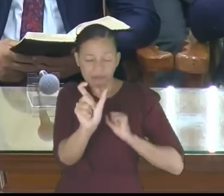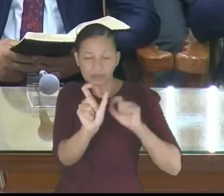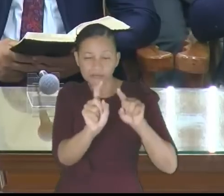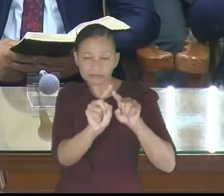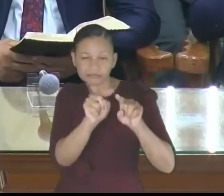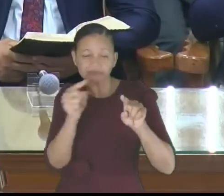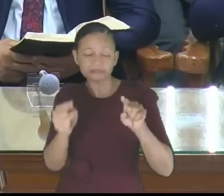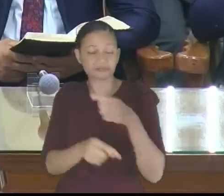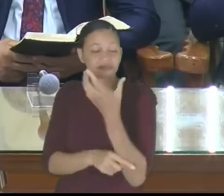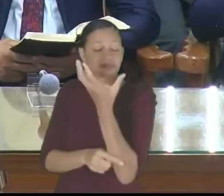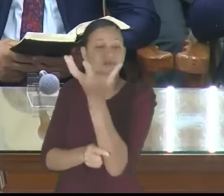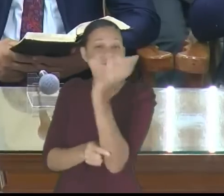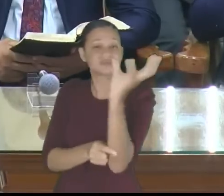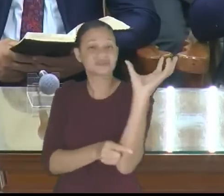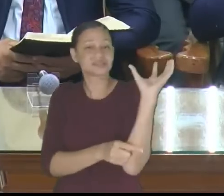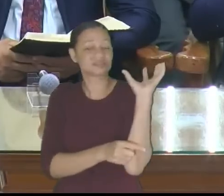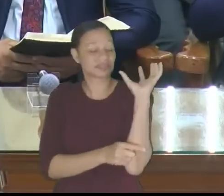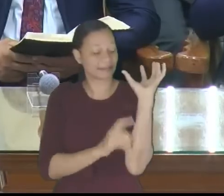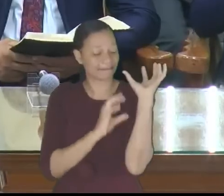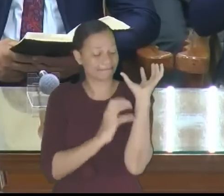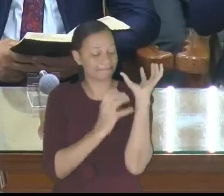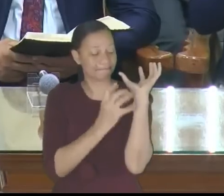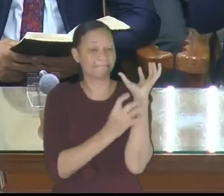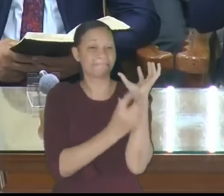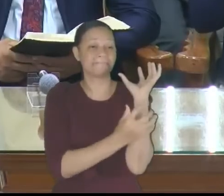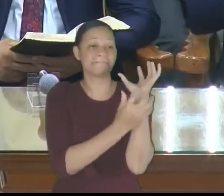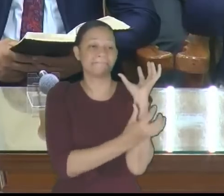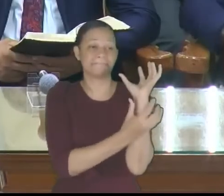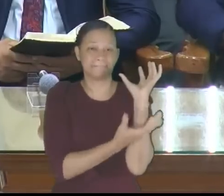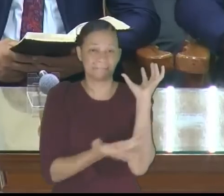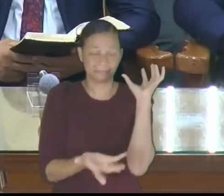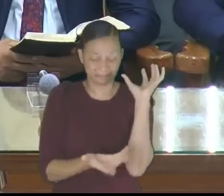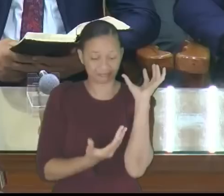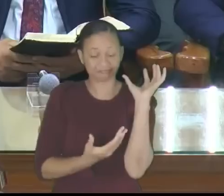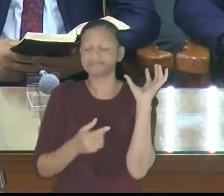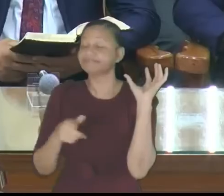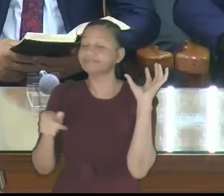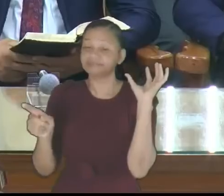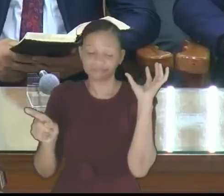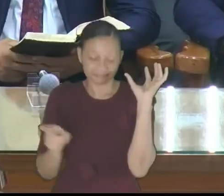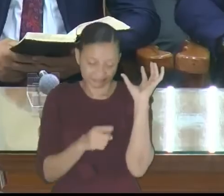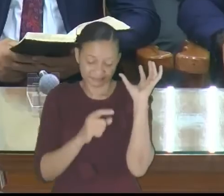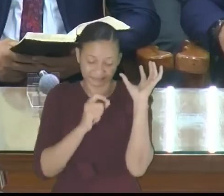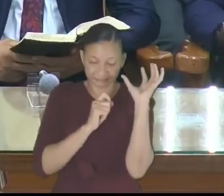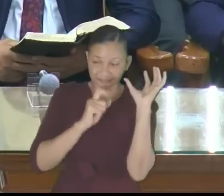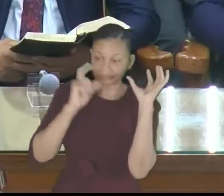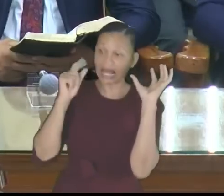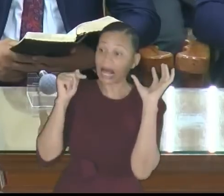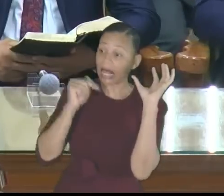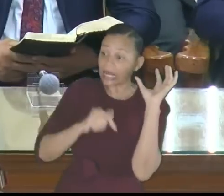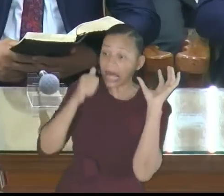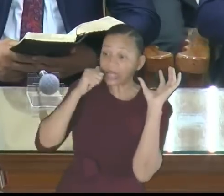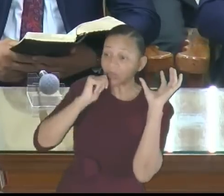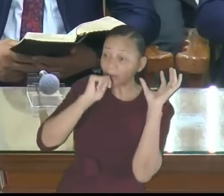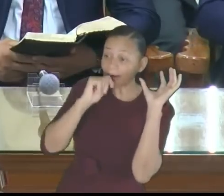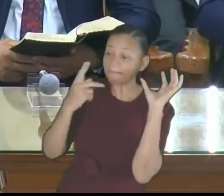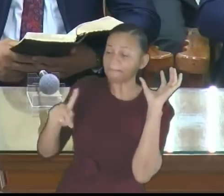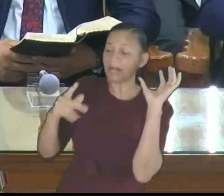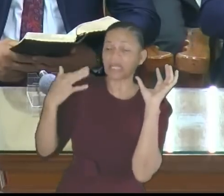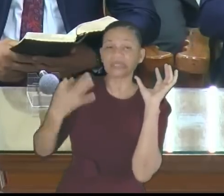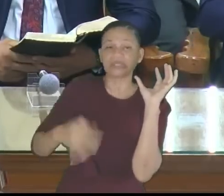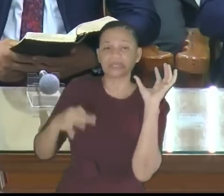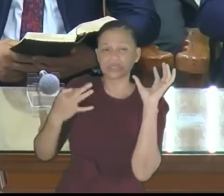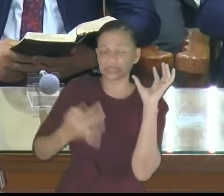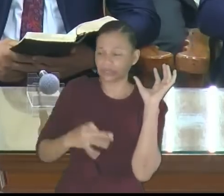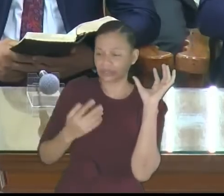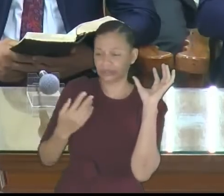uma macieira te despertei. Ali esteve tua mãe com dores. Ali esteve com